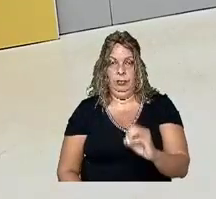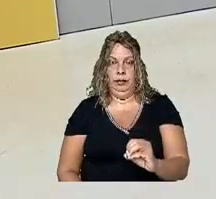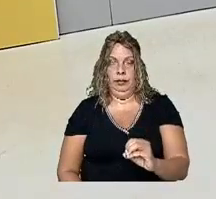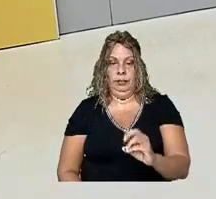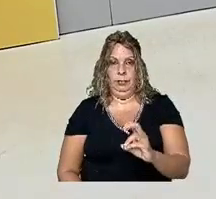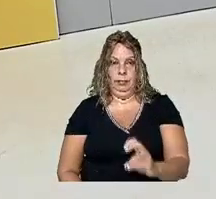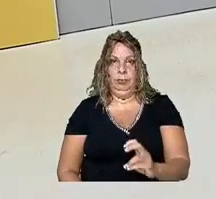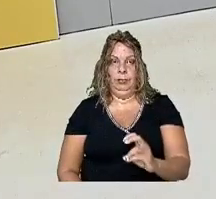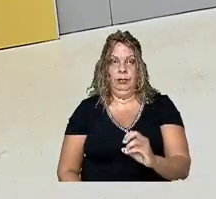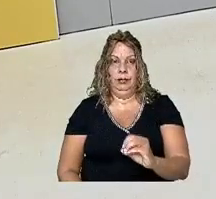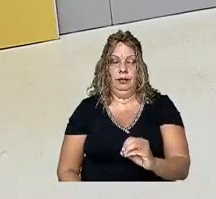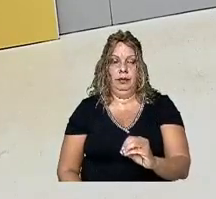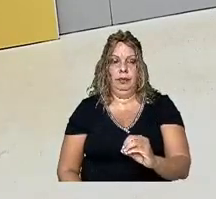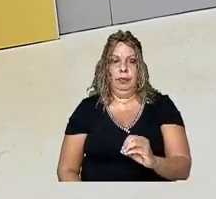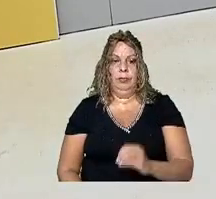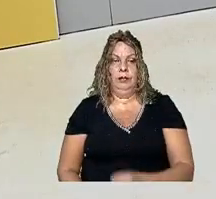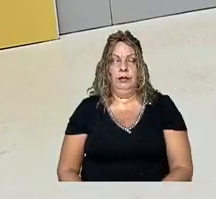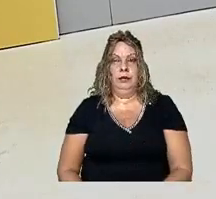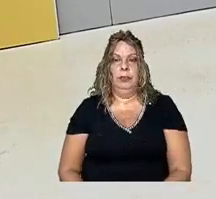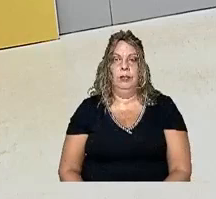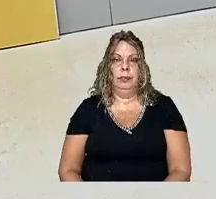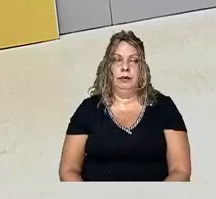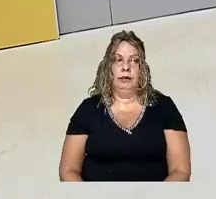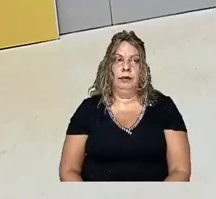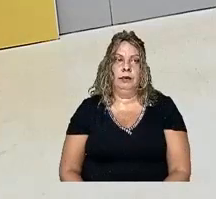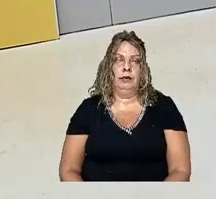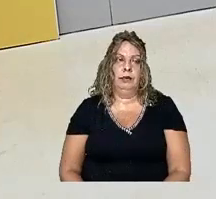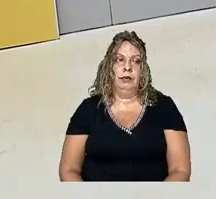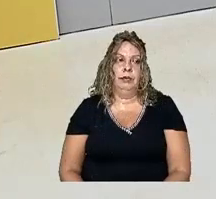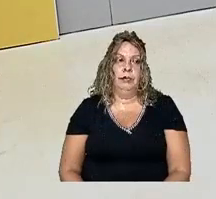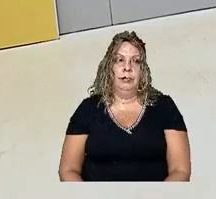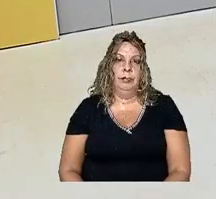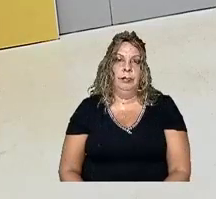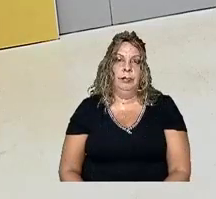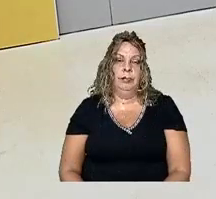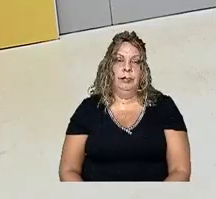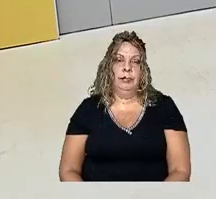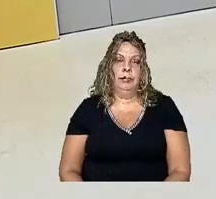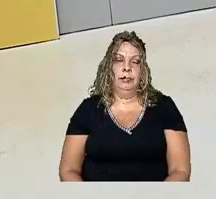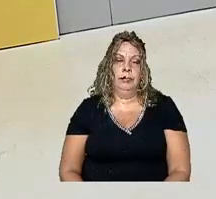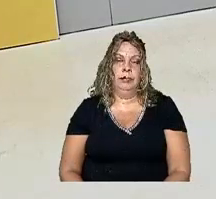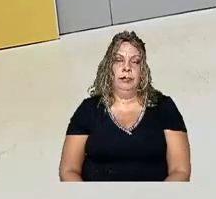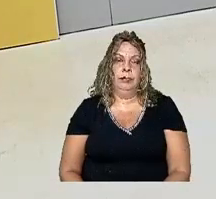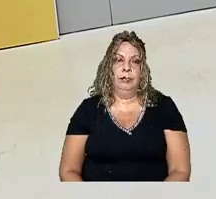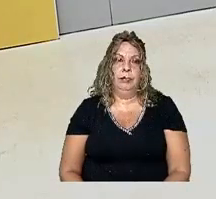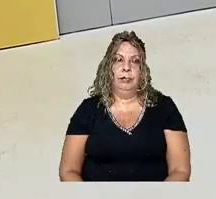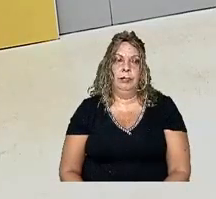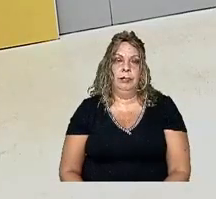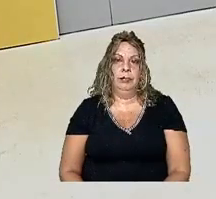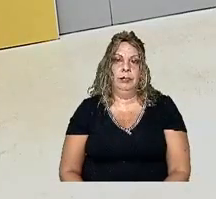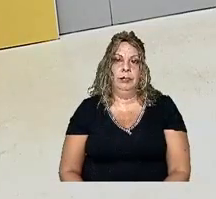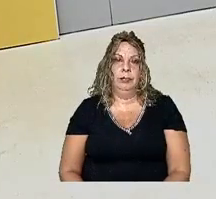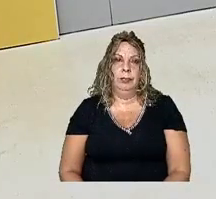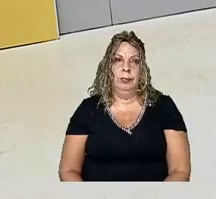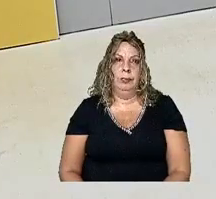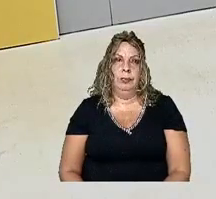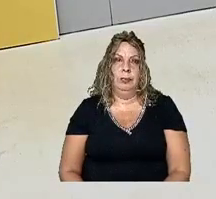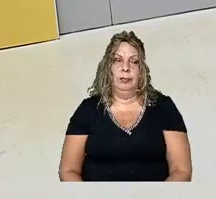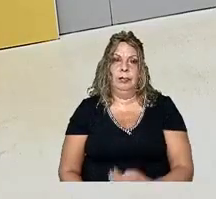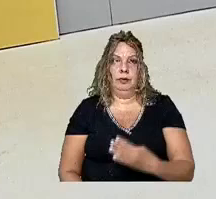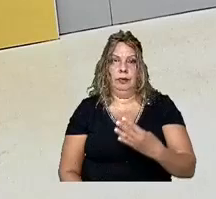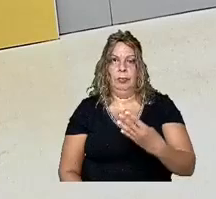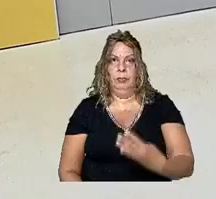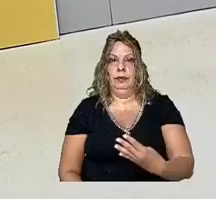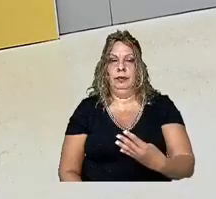que eu anuncio nesse instante, já tá valendo, já pode riscar o 50. Já tá passeando aí pelo 50, vai mais